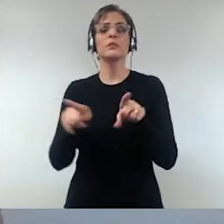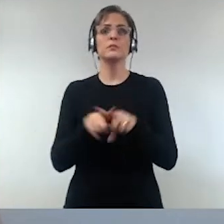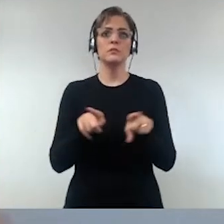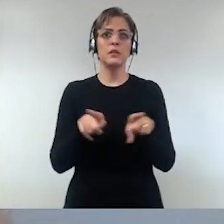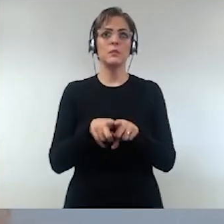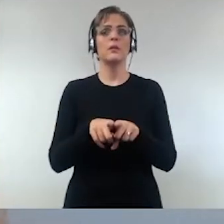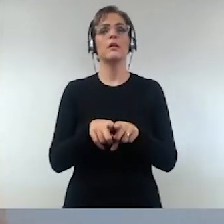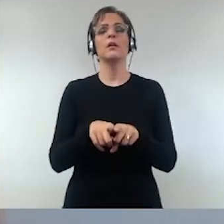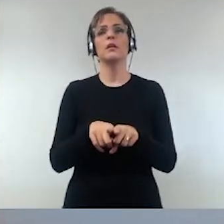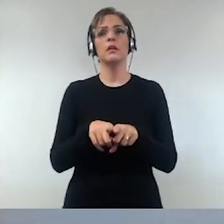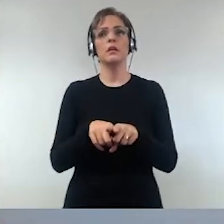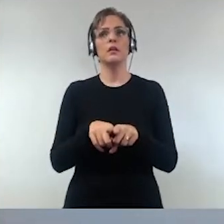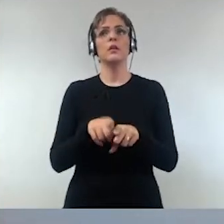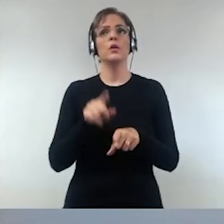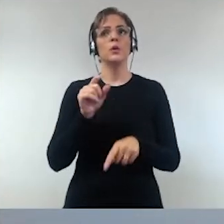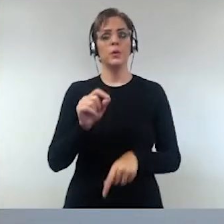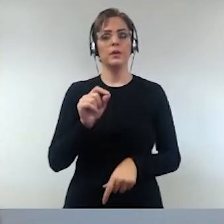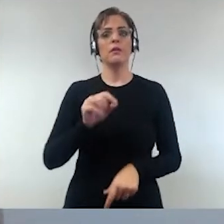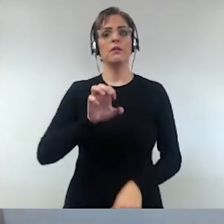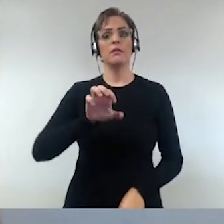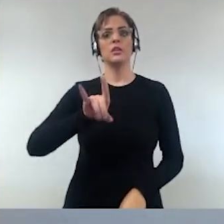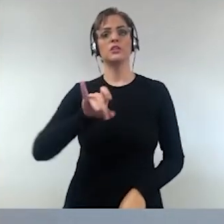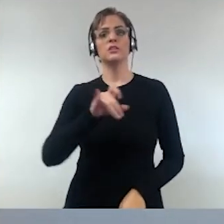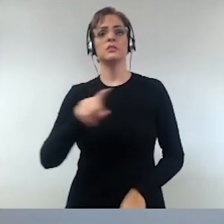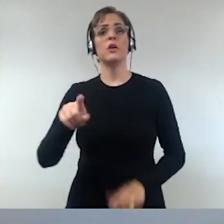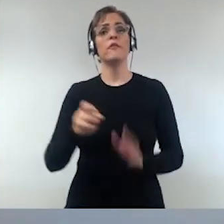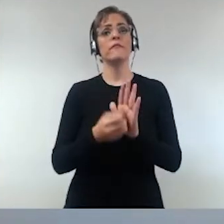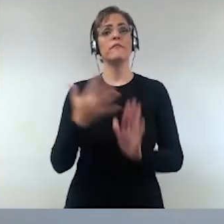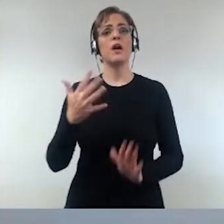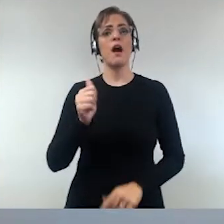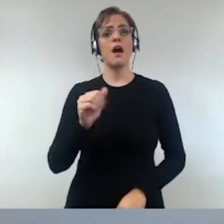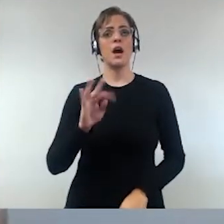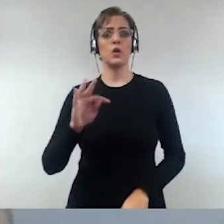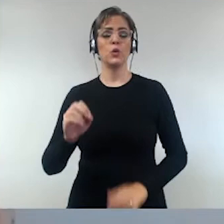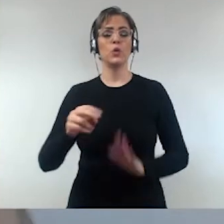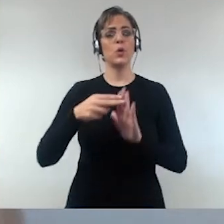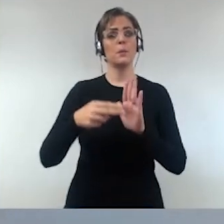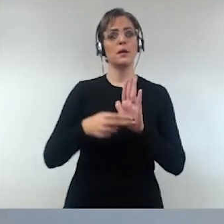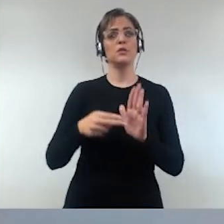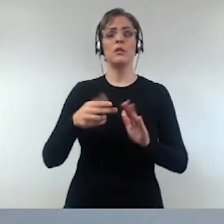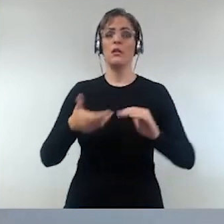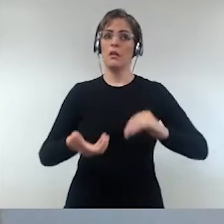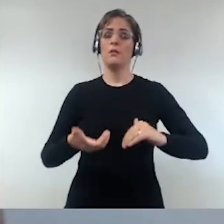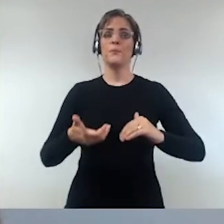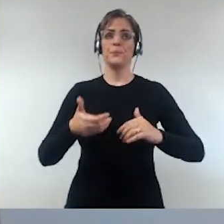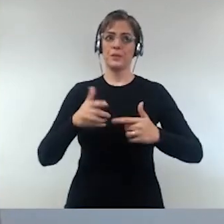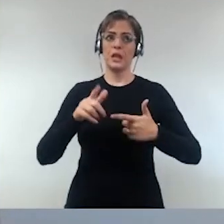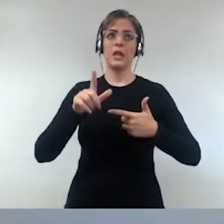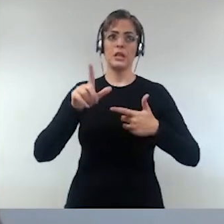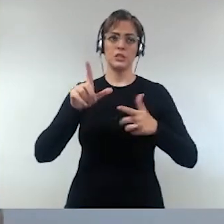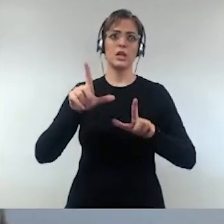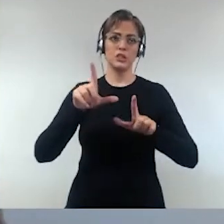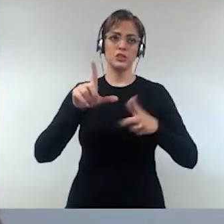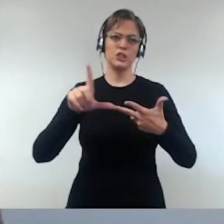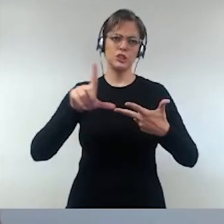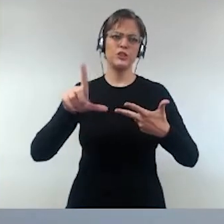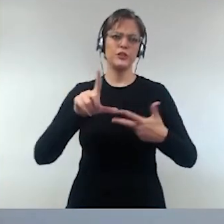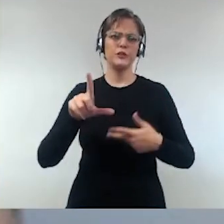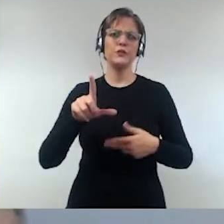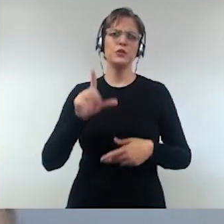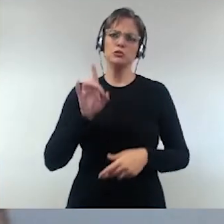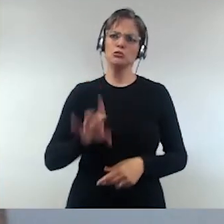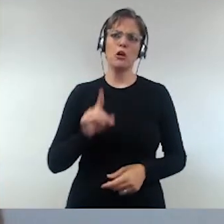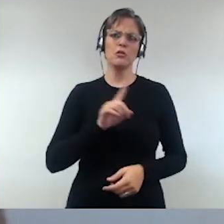da intervenção do judiciário, a gente tem também a edição de uma série de atos normativos pelo legislativo, e não só pelo legislativo, né, como o Fred bem colocou, também